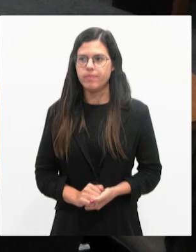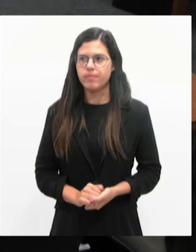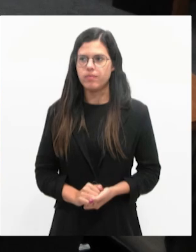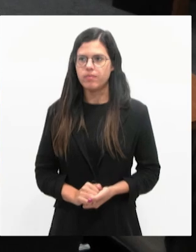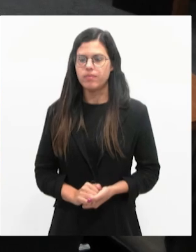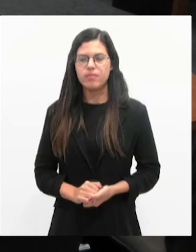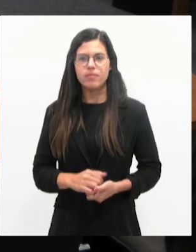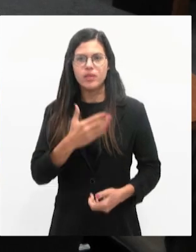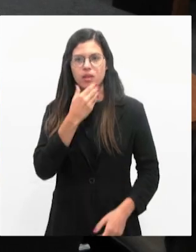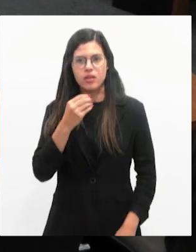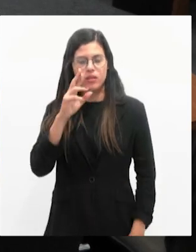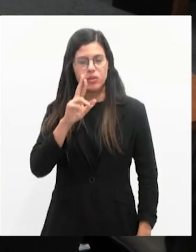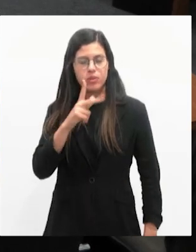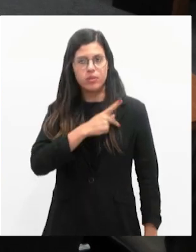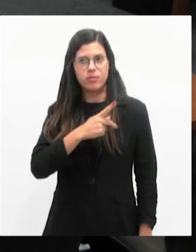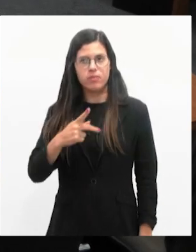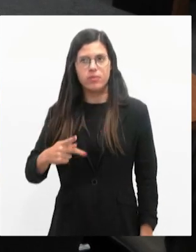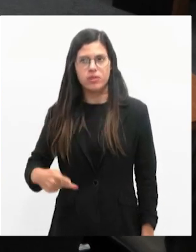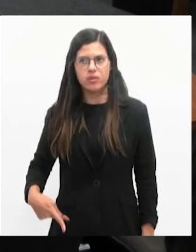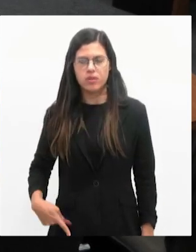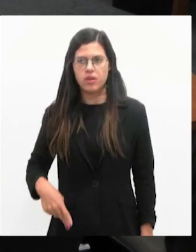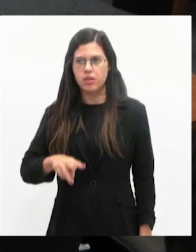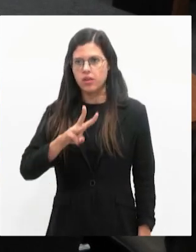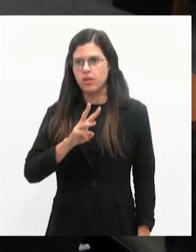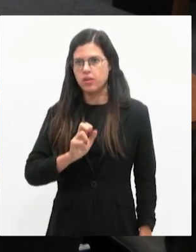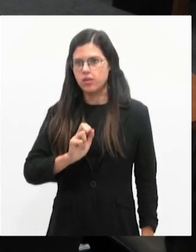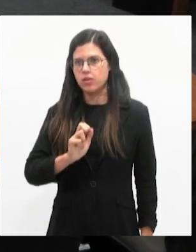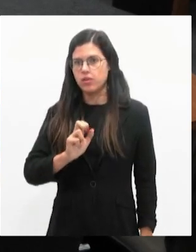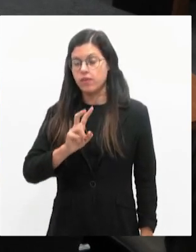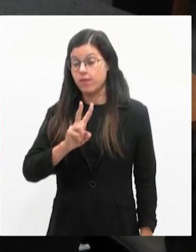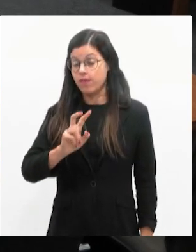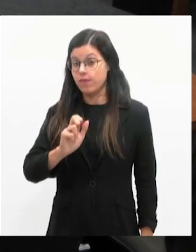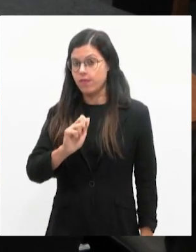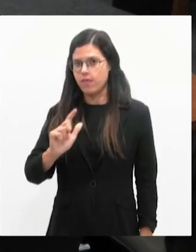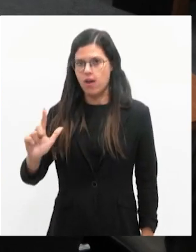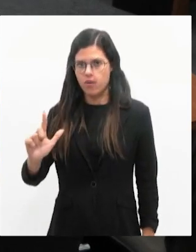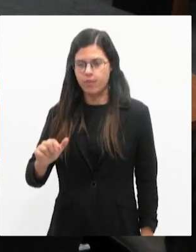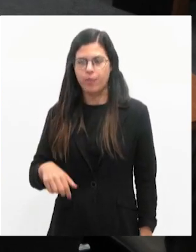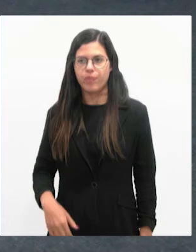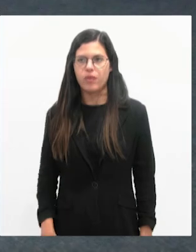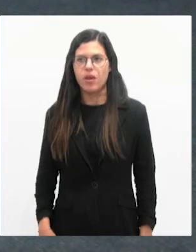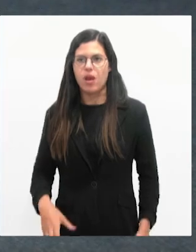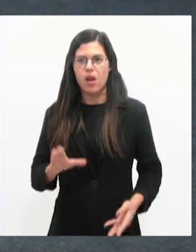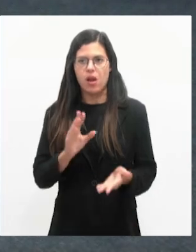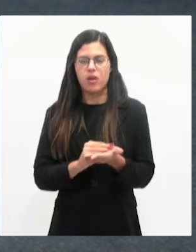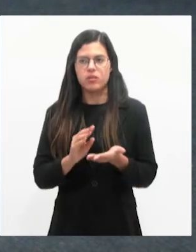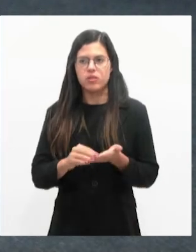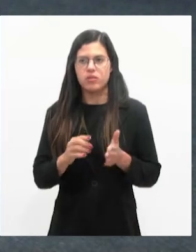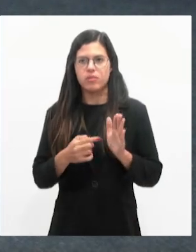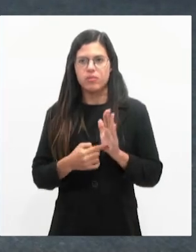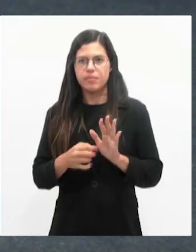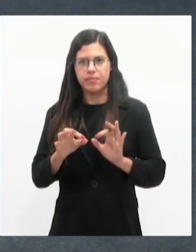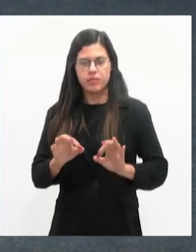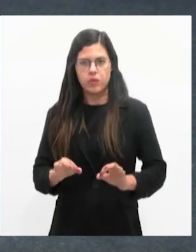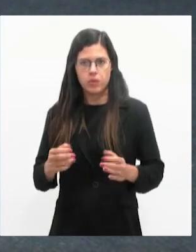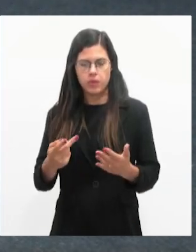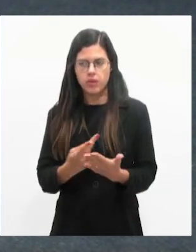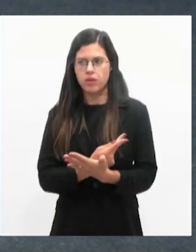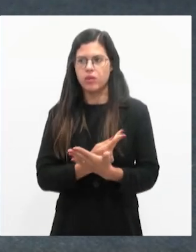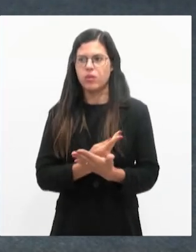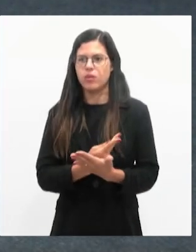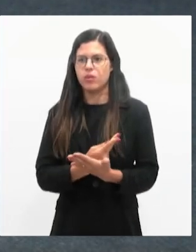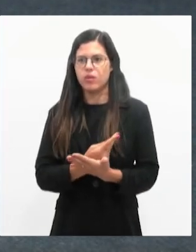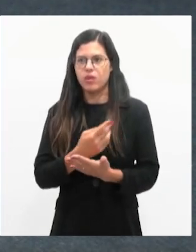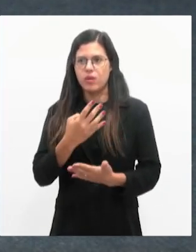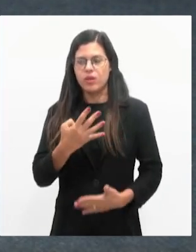Senhor presidente, Valda Ceasa, a ata reflete com exatidão o ocorrido